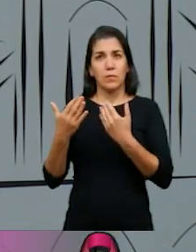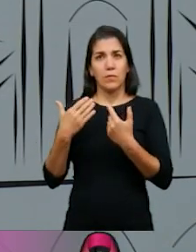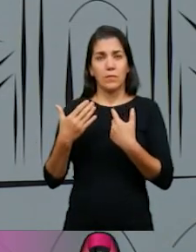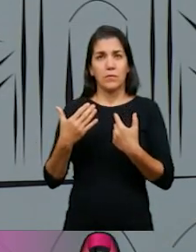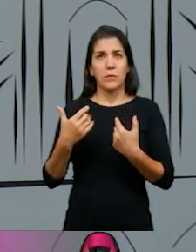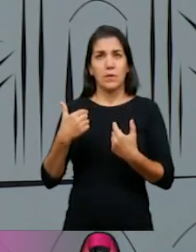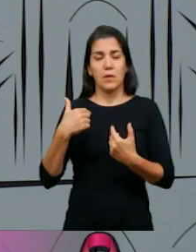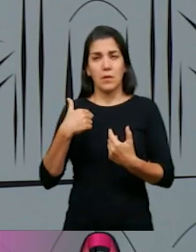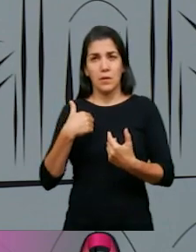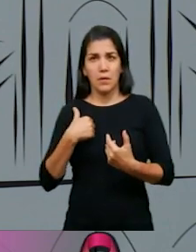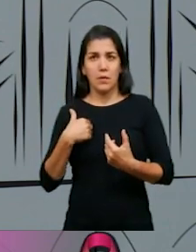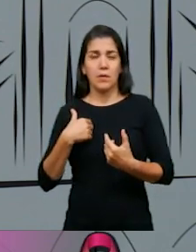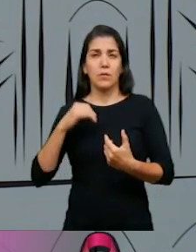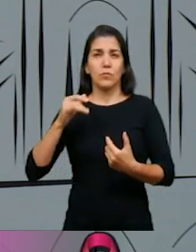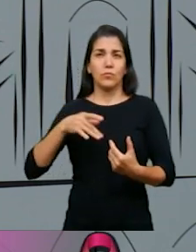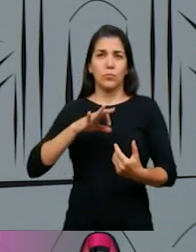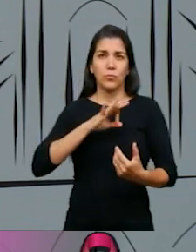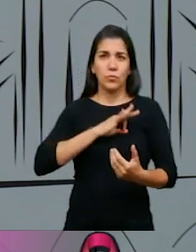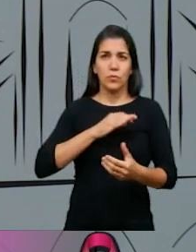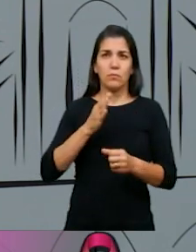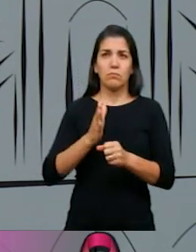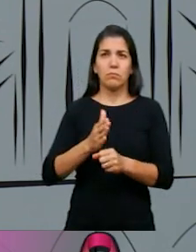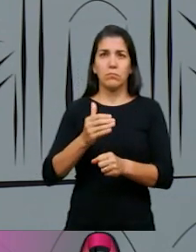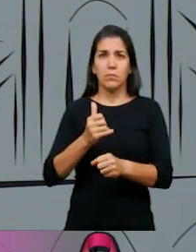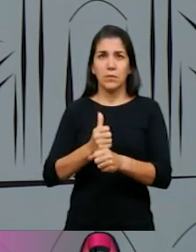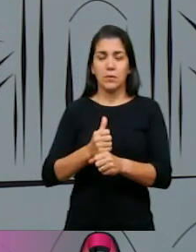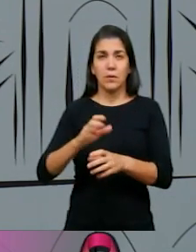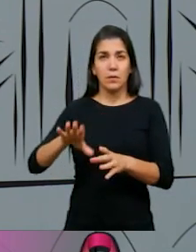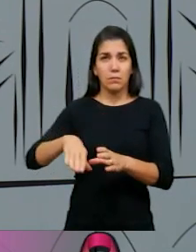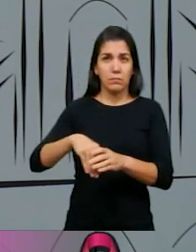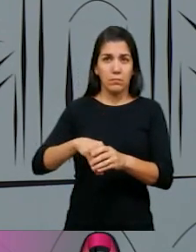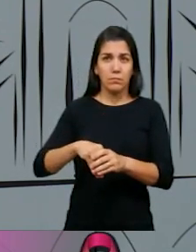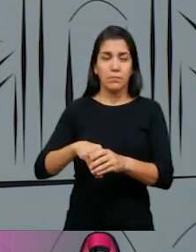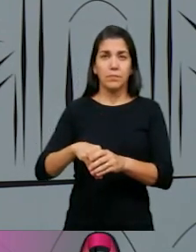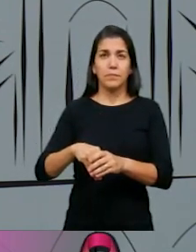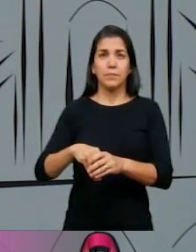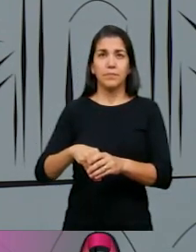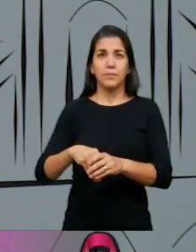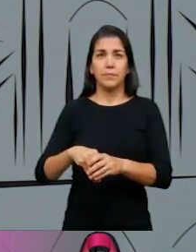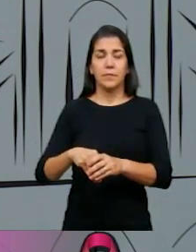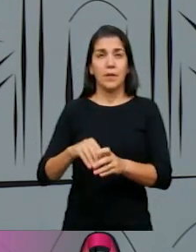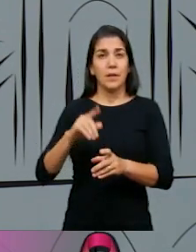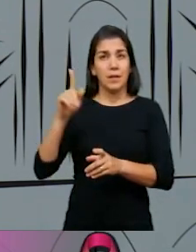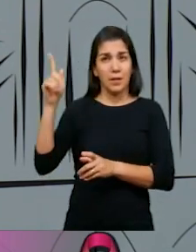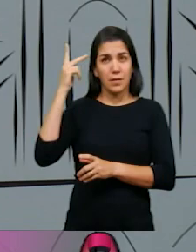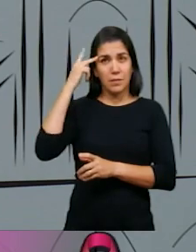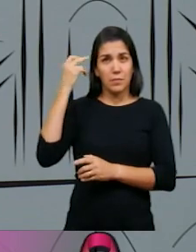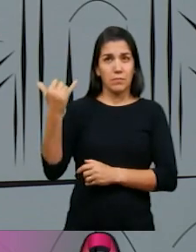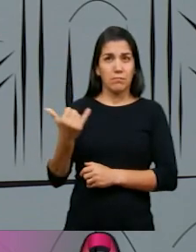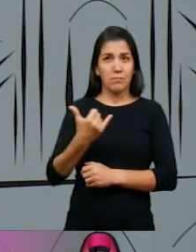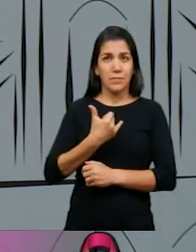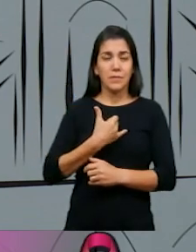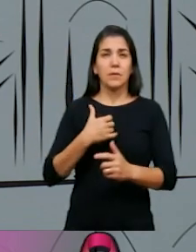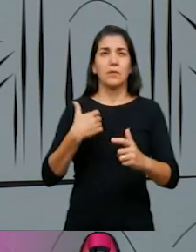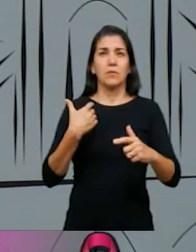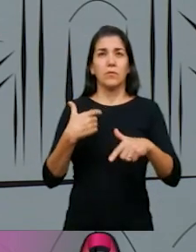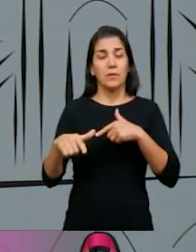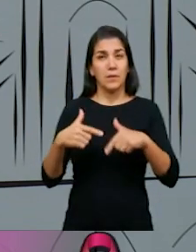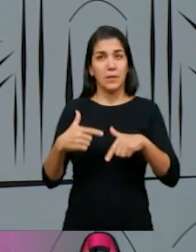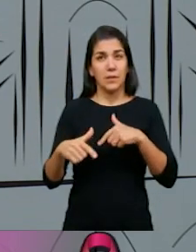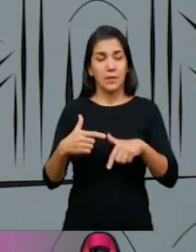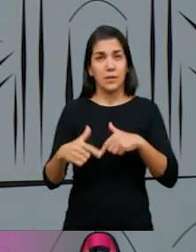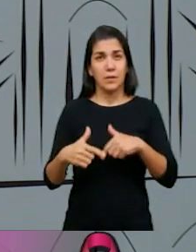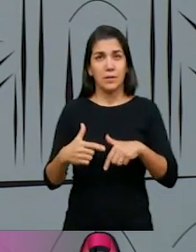e o Batata fazia parte, e eles disseram que realmente é um trabalho que eles vêm